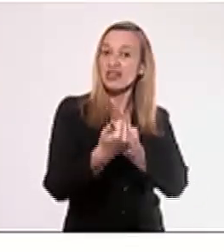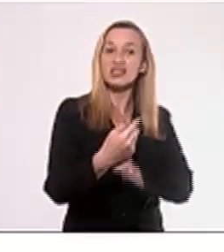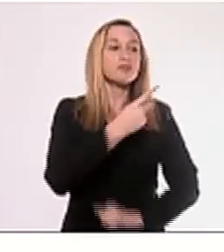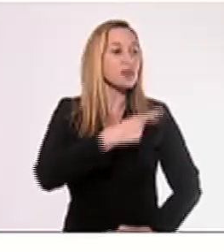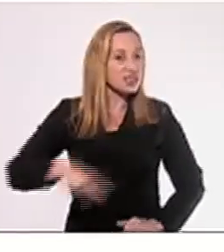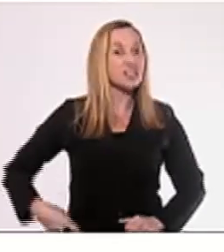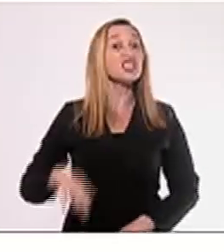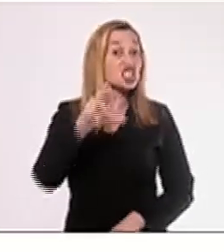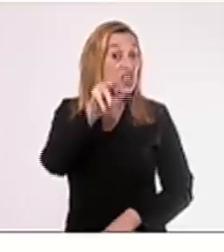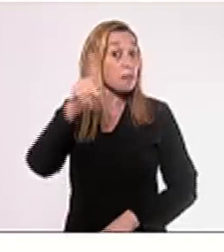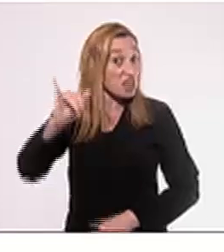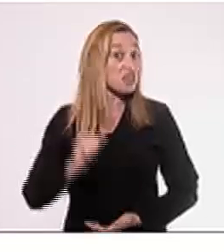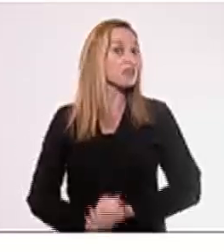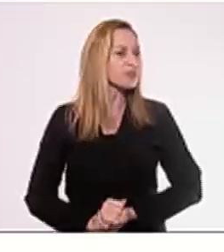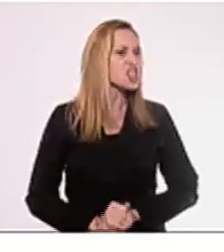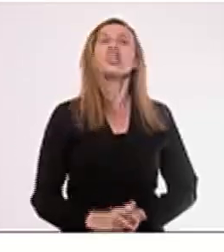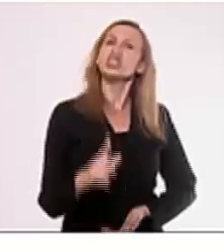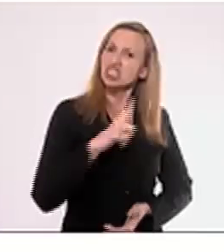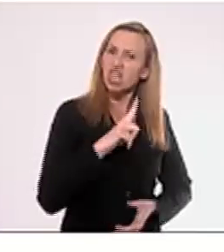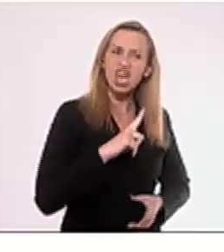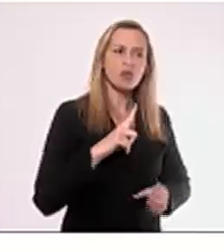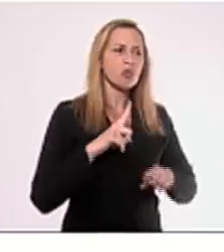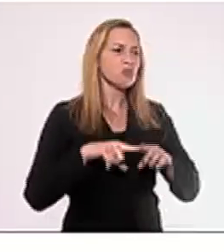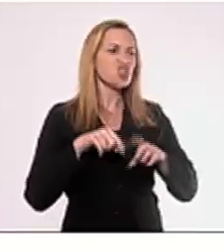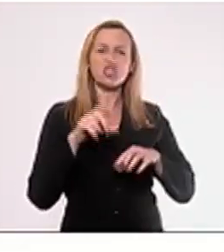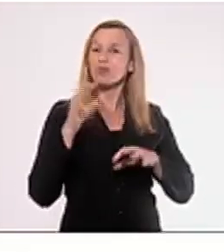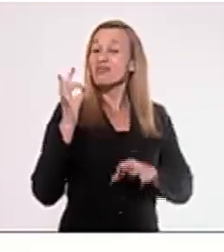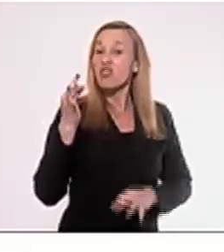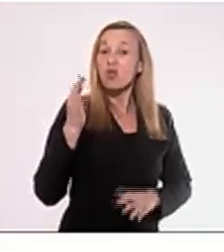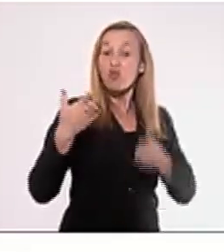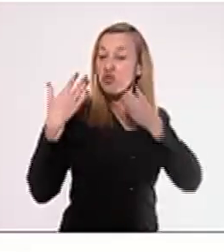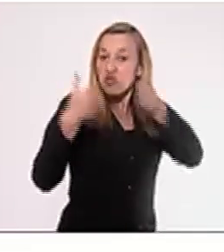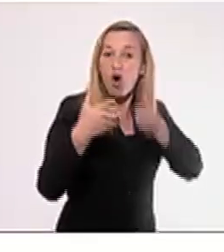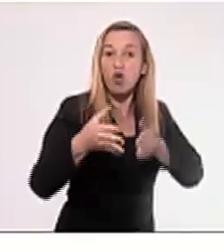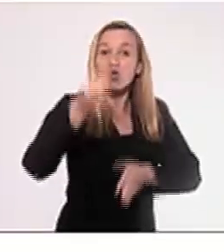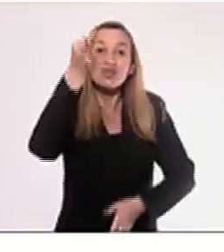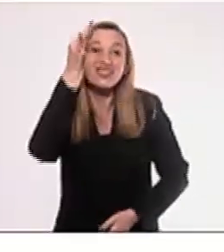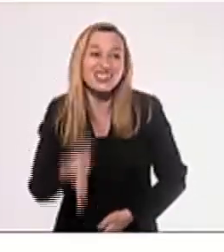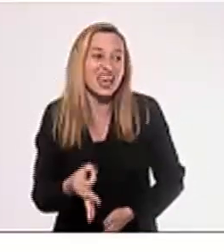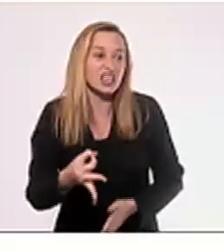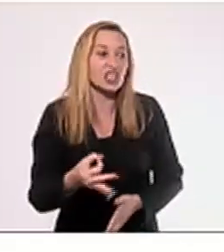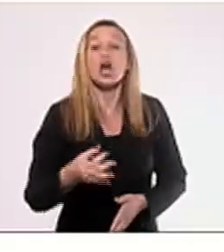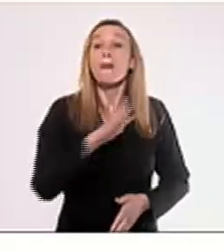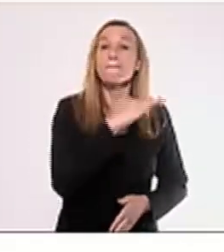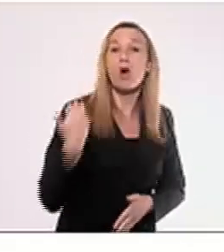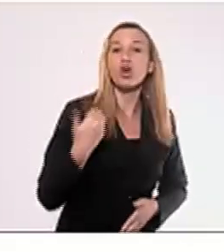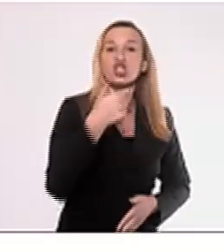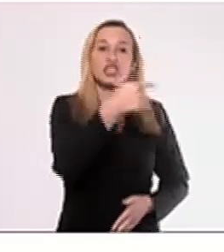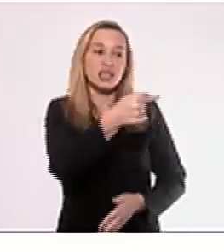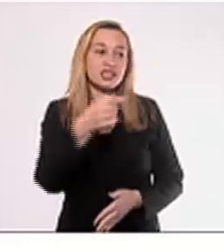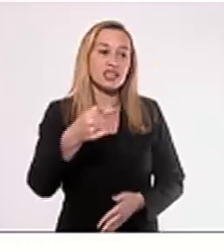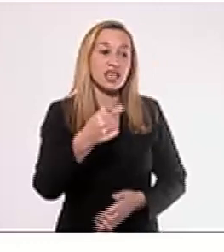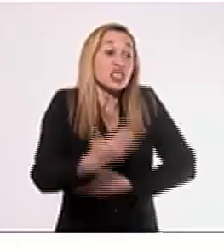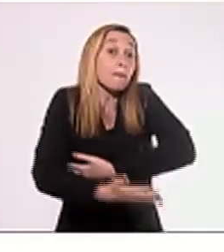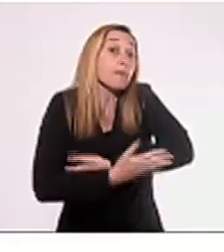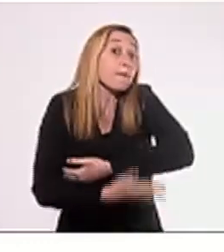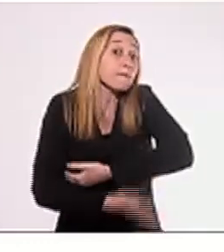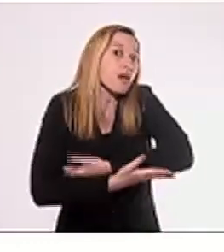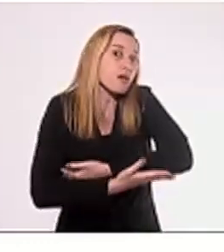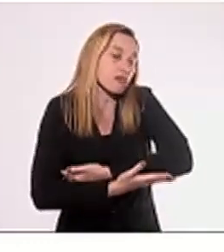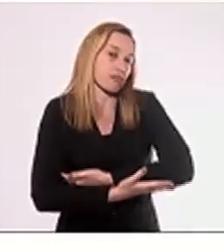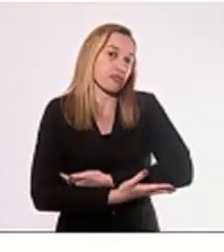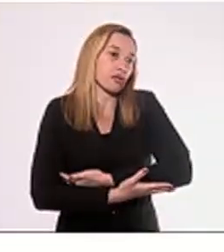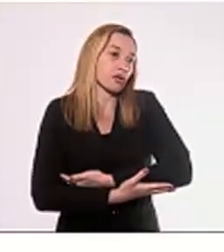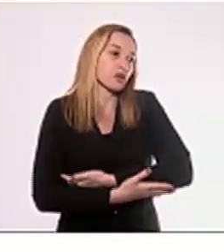vice-presidenta dessa CPI. Temos um objeto muito claro, a morte de 17 bebês num